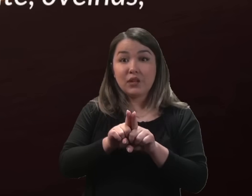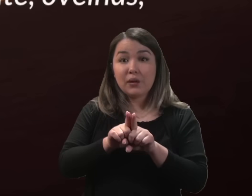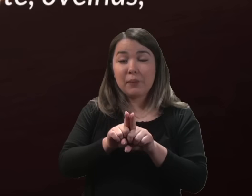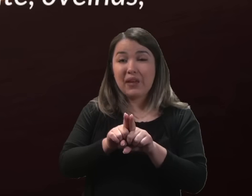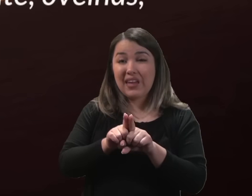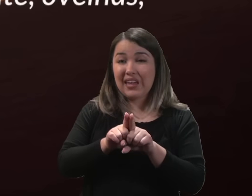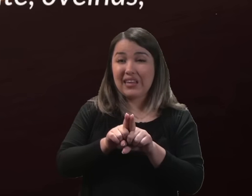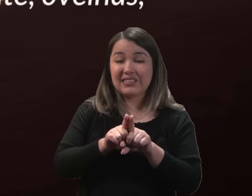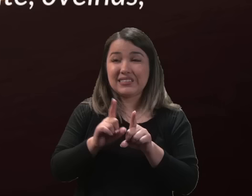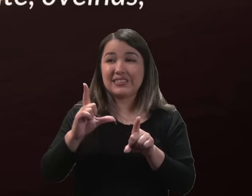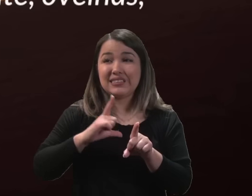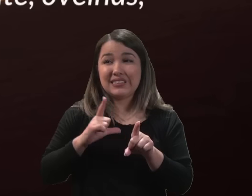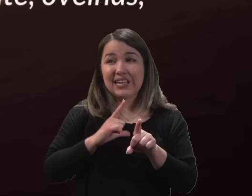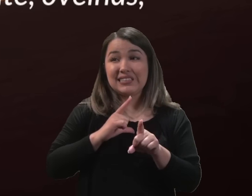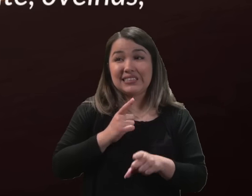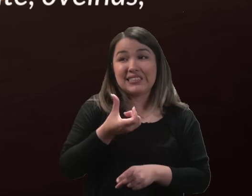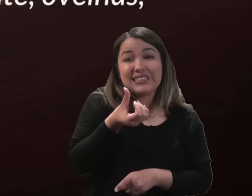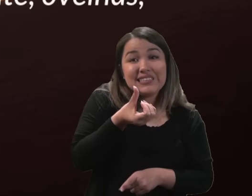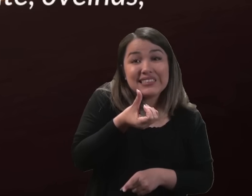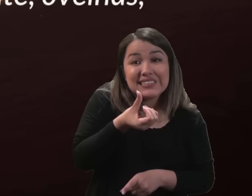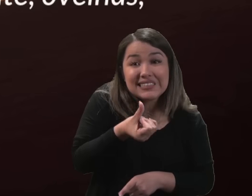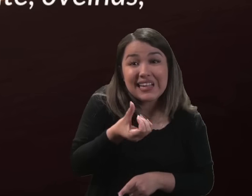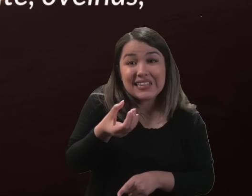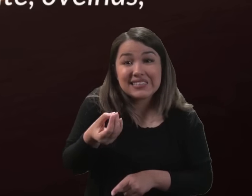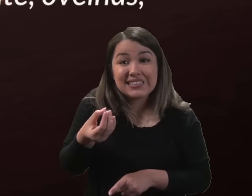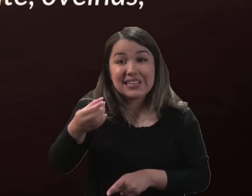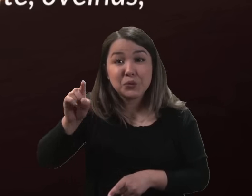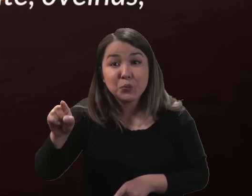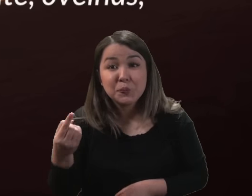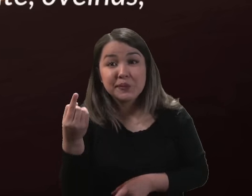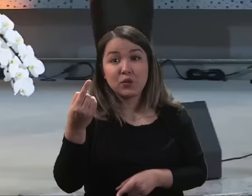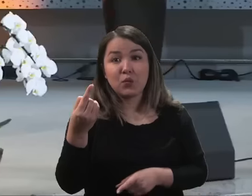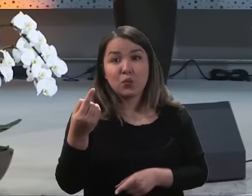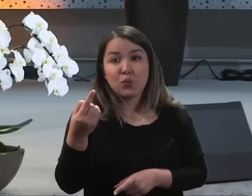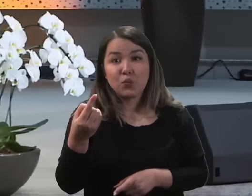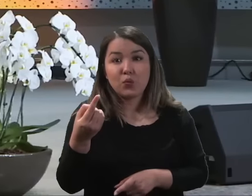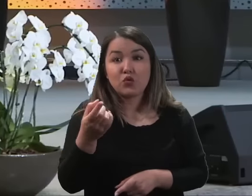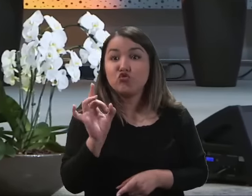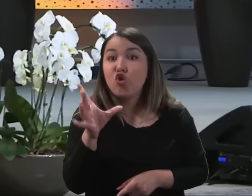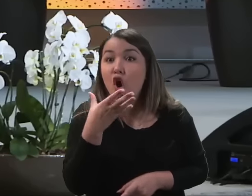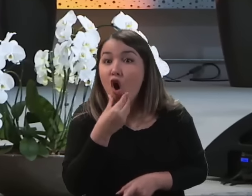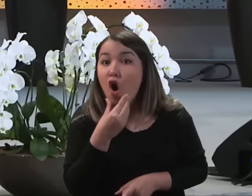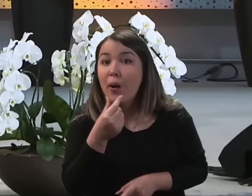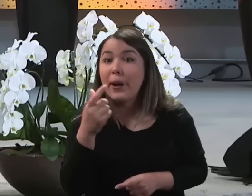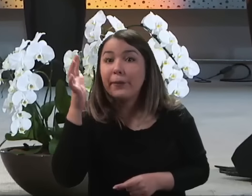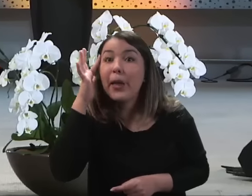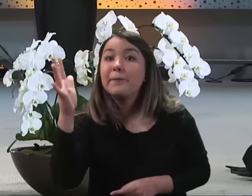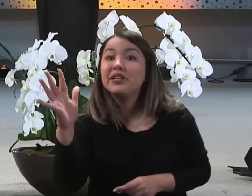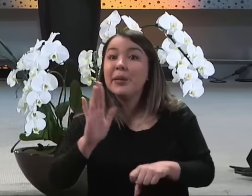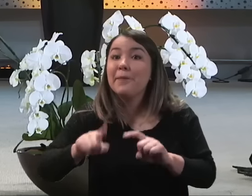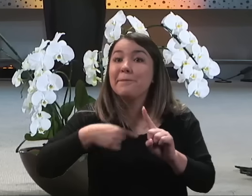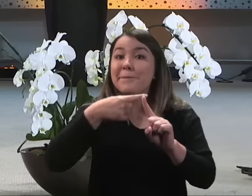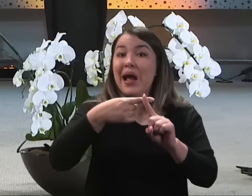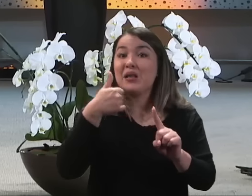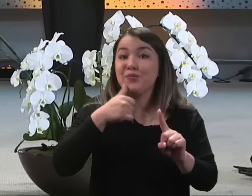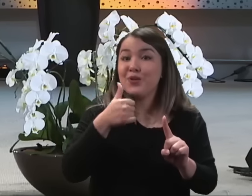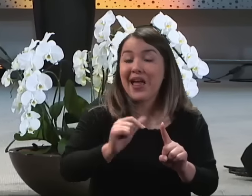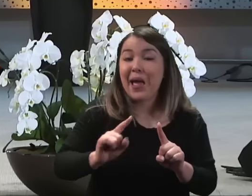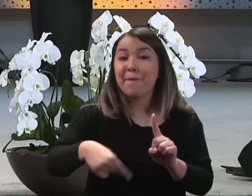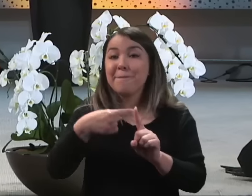sem contar as mulheres e as crianças acredita-se que cerca de 2